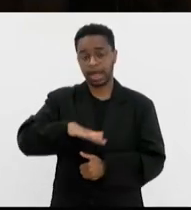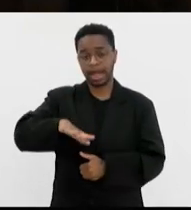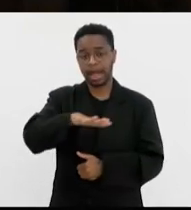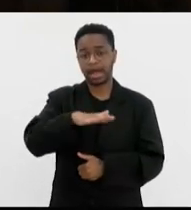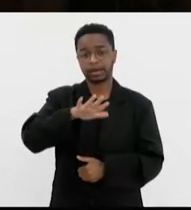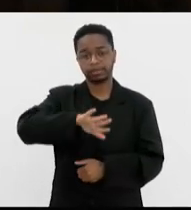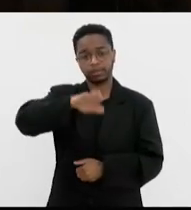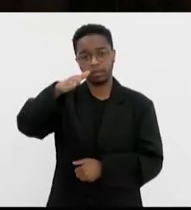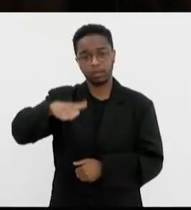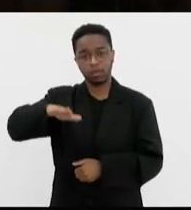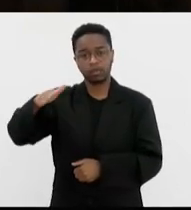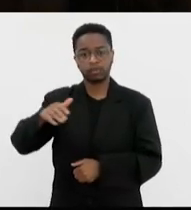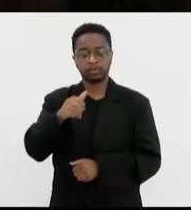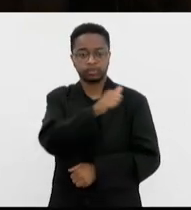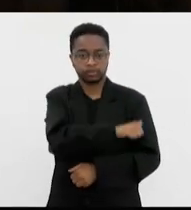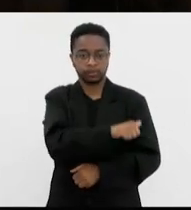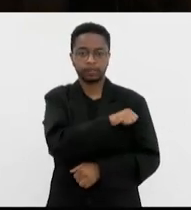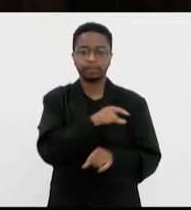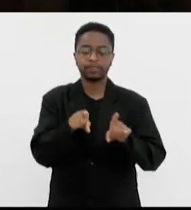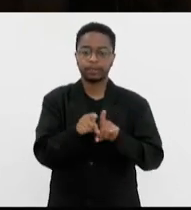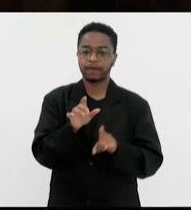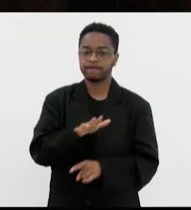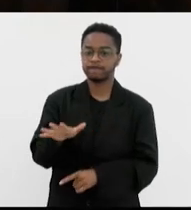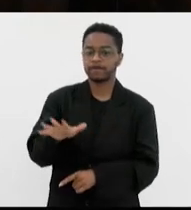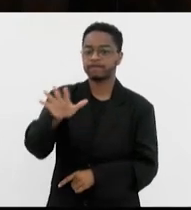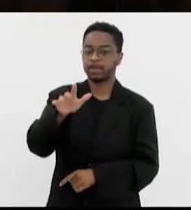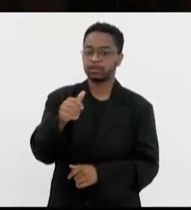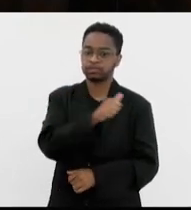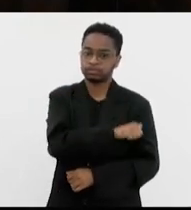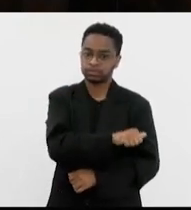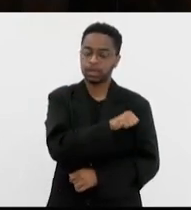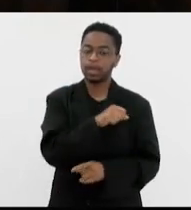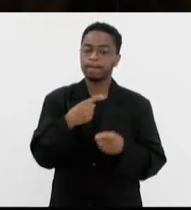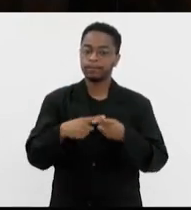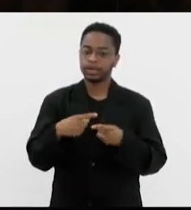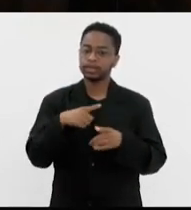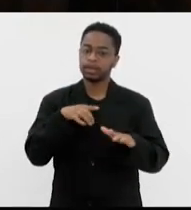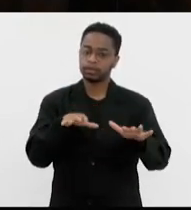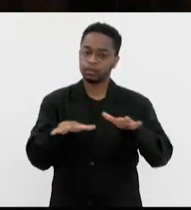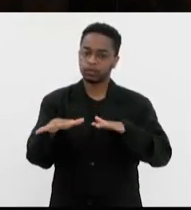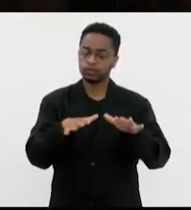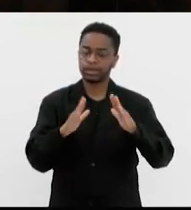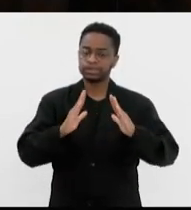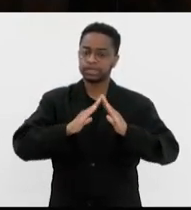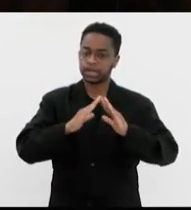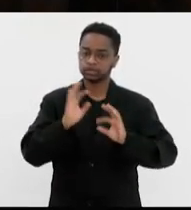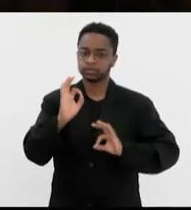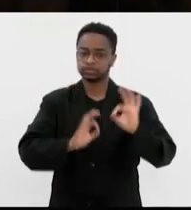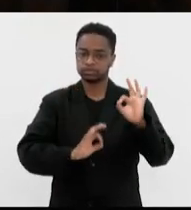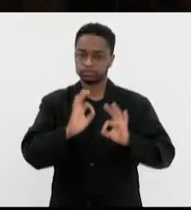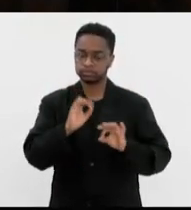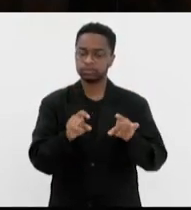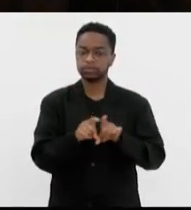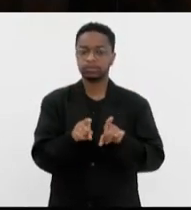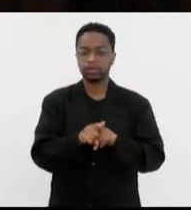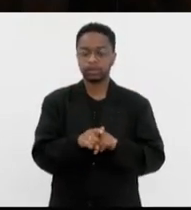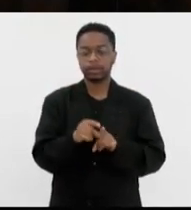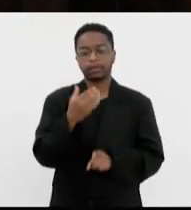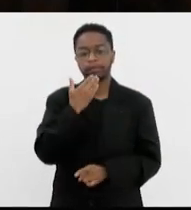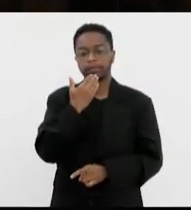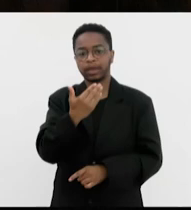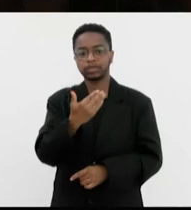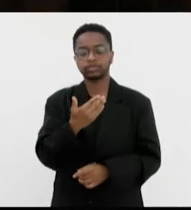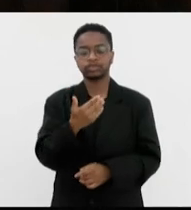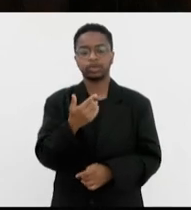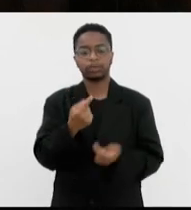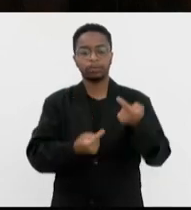Estado do Rio de Janeiro e as favelas do Estado do Rio de Janeiro, que possuem muitos movimentos de moradia organizados e que cobram uma